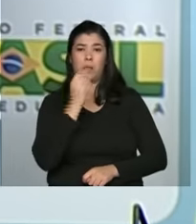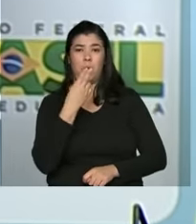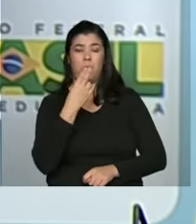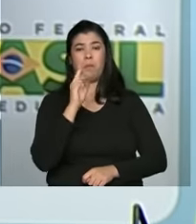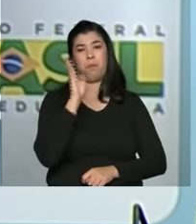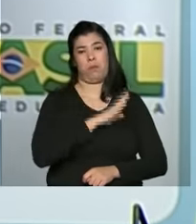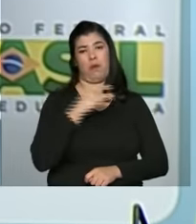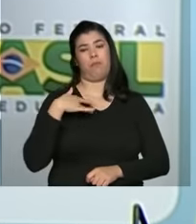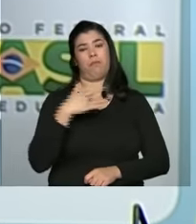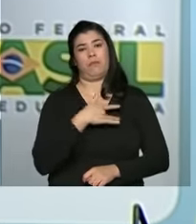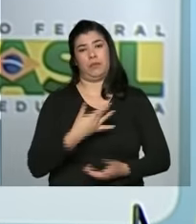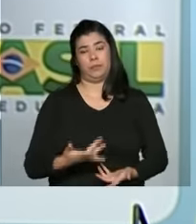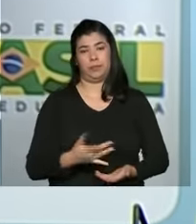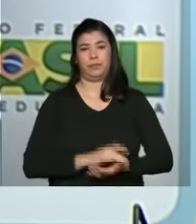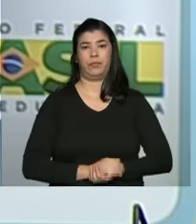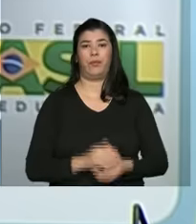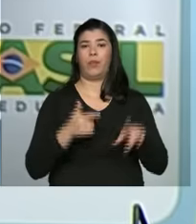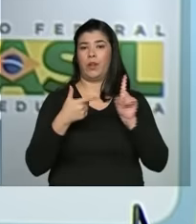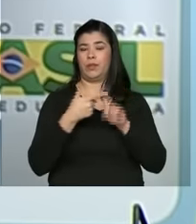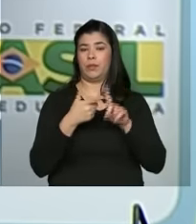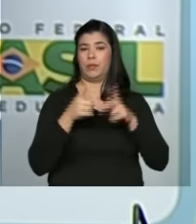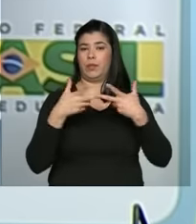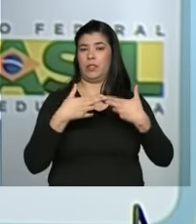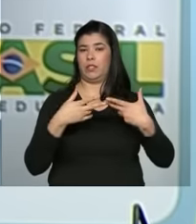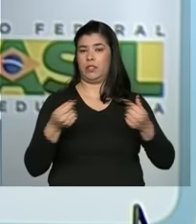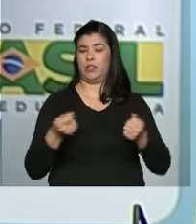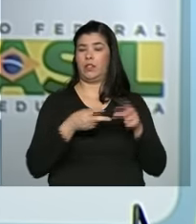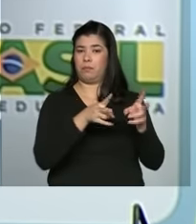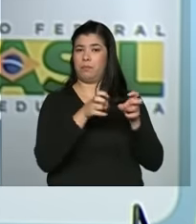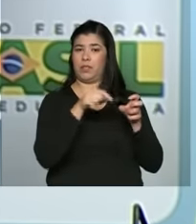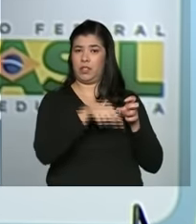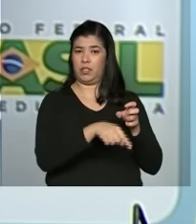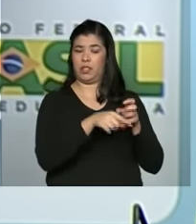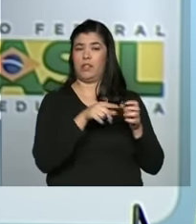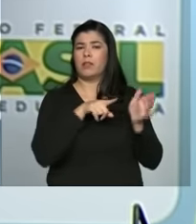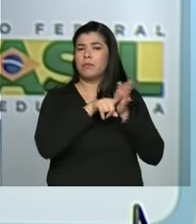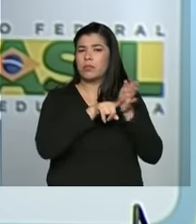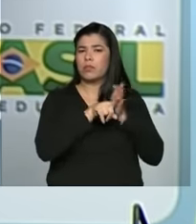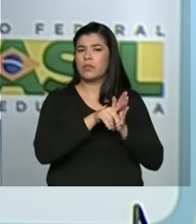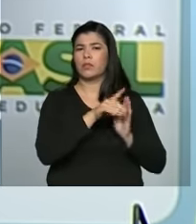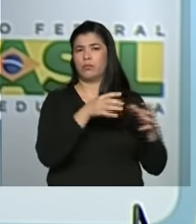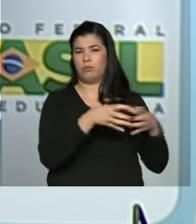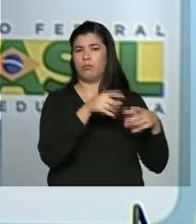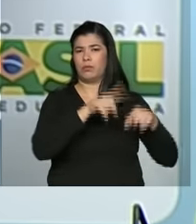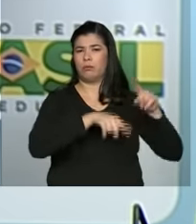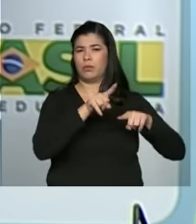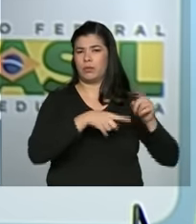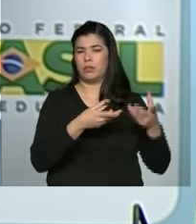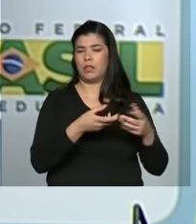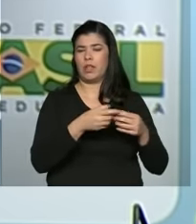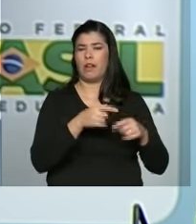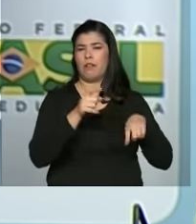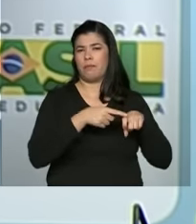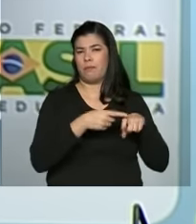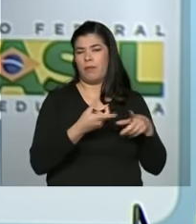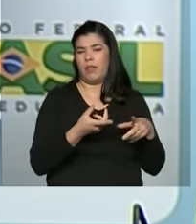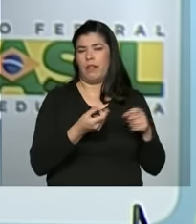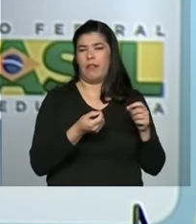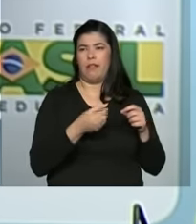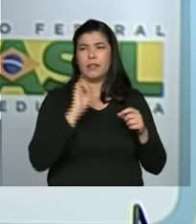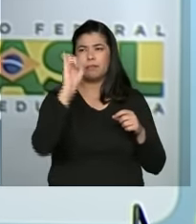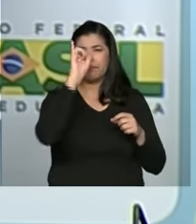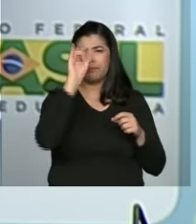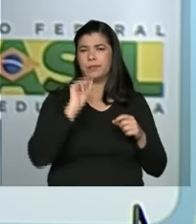uma característica uma segunda característica que nós identificamos no diagnóstico que é extremamente importante que nós vamos